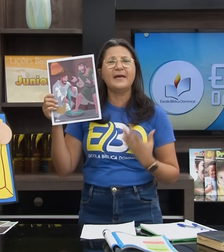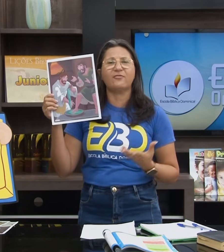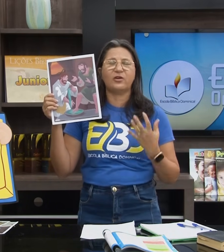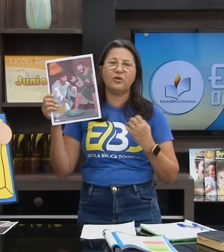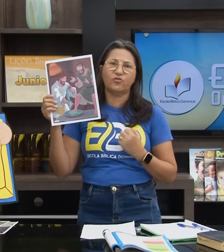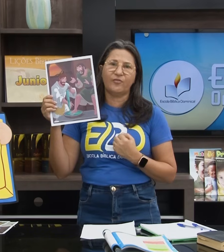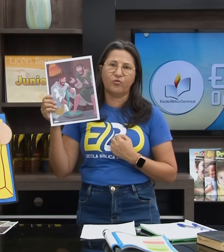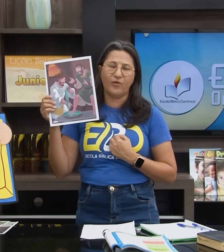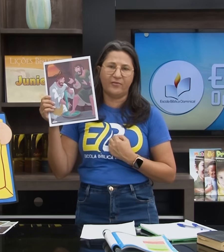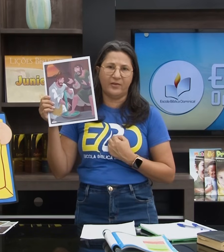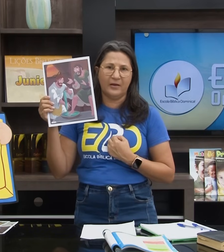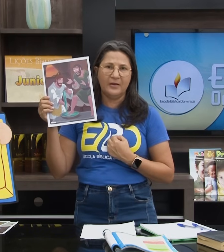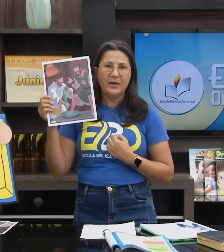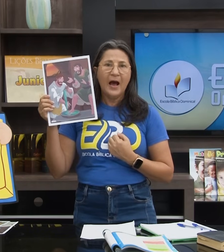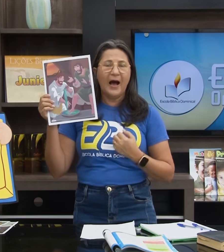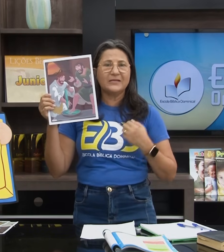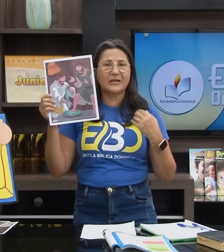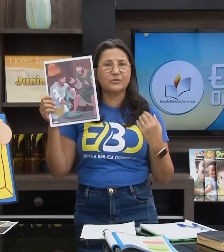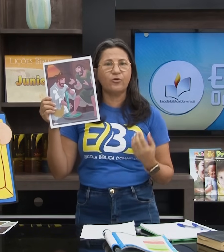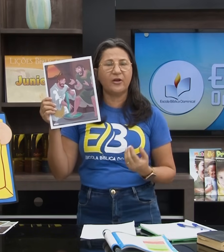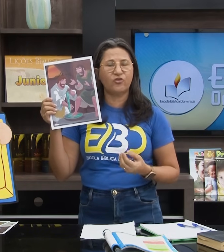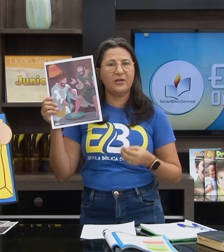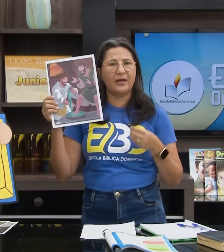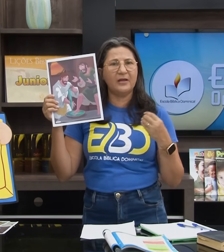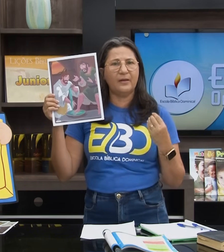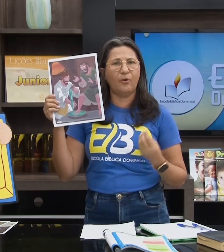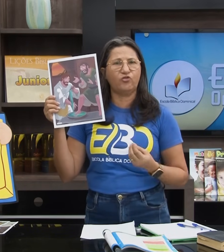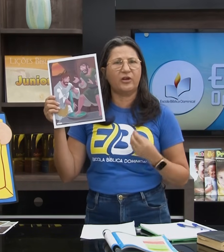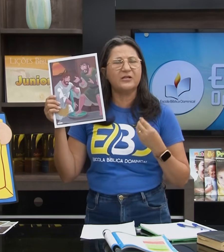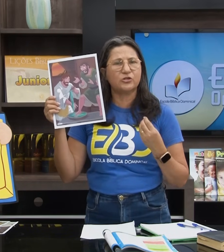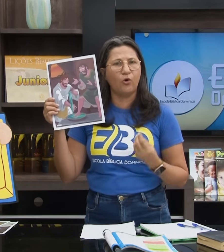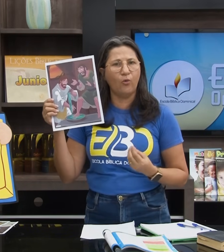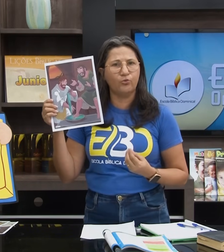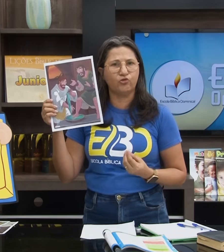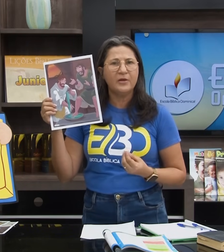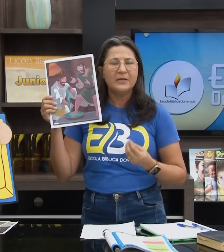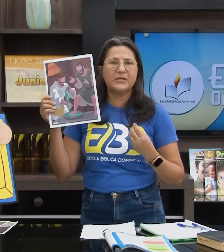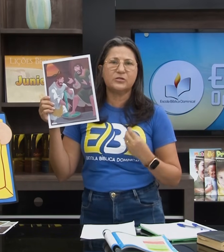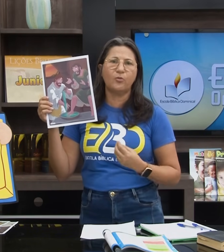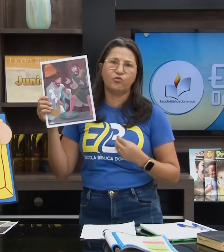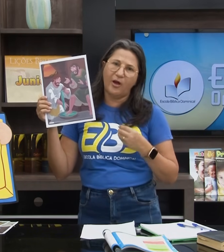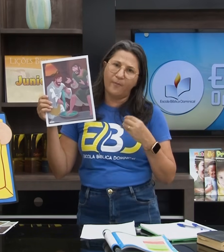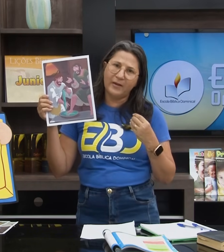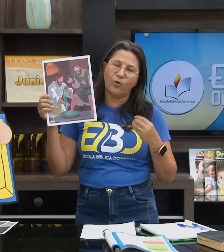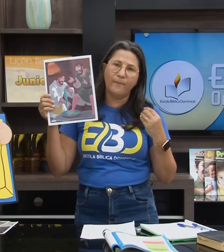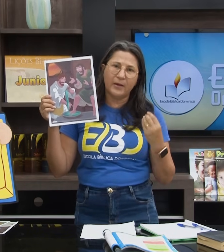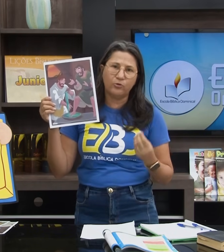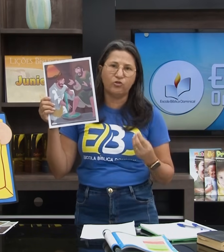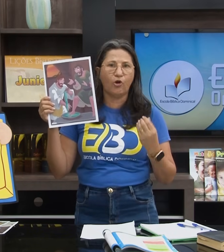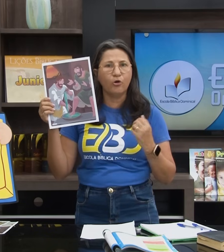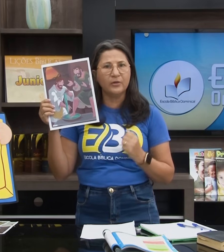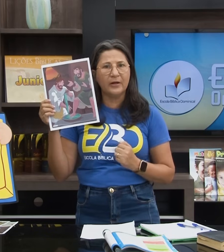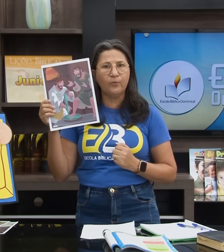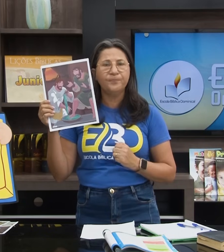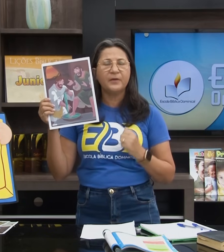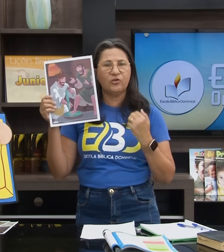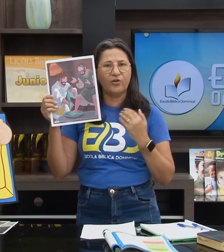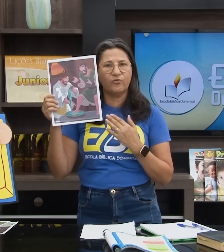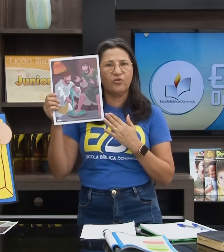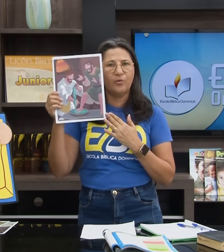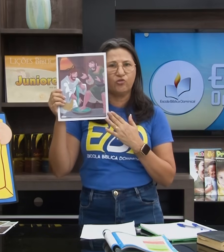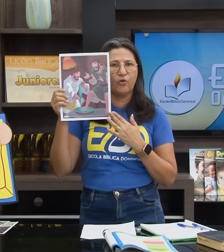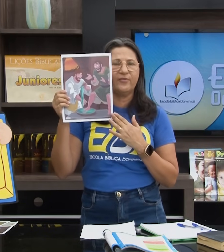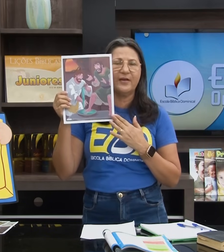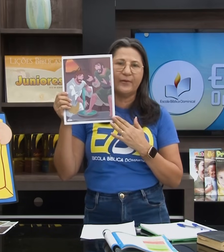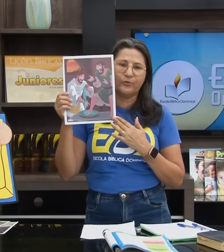e é isso que nós devemos fazer as ações da gente é quem demonstra quem somos se somos realmente Humildes ou não e